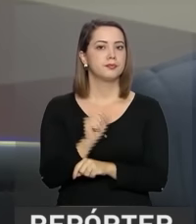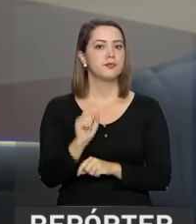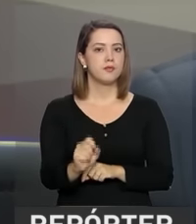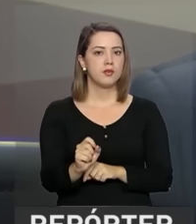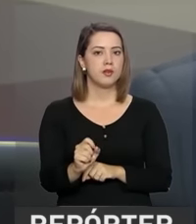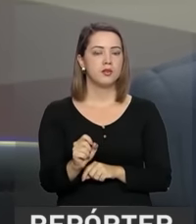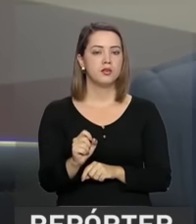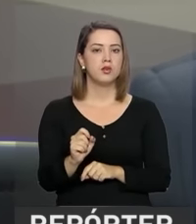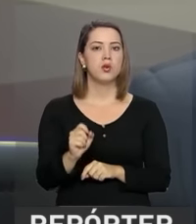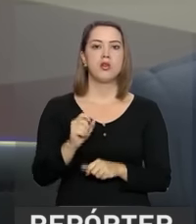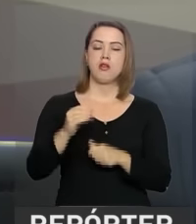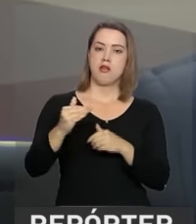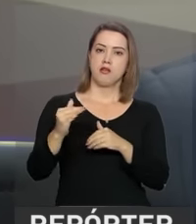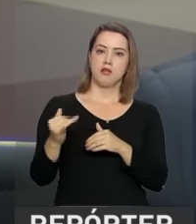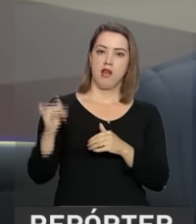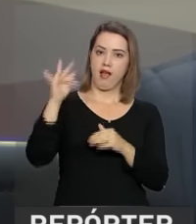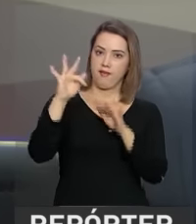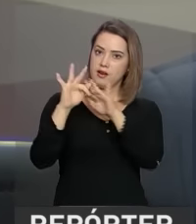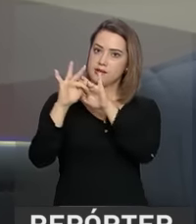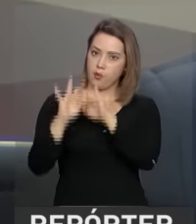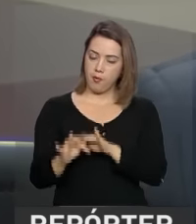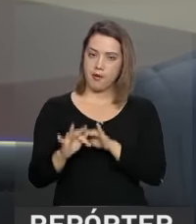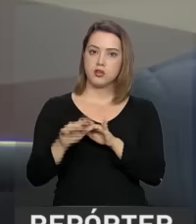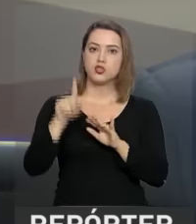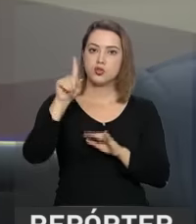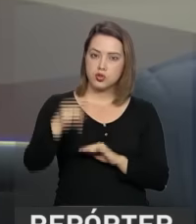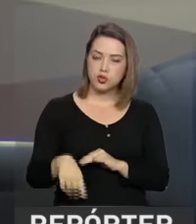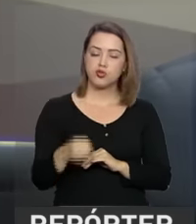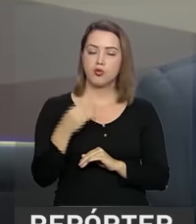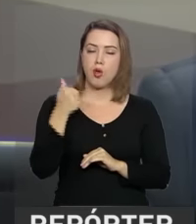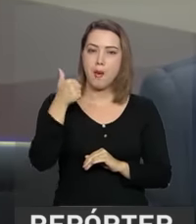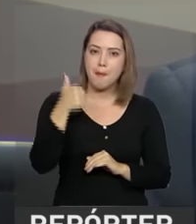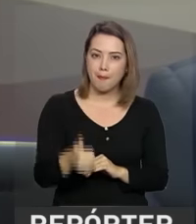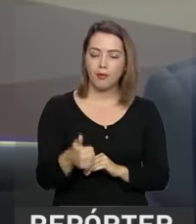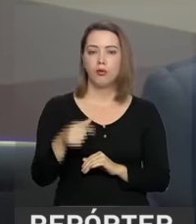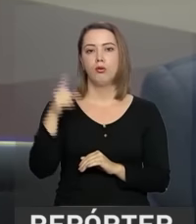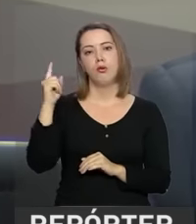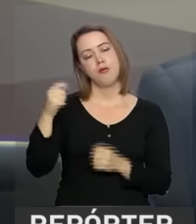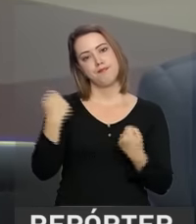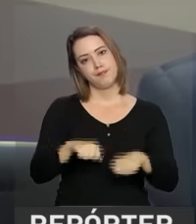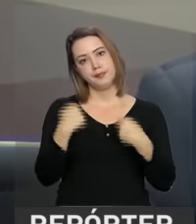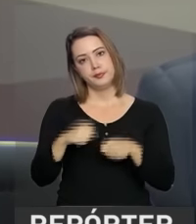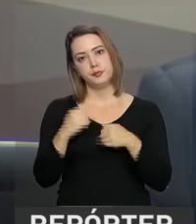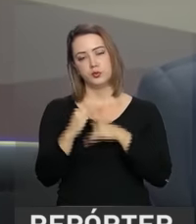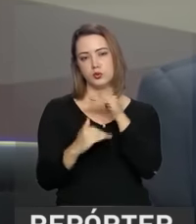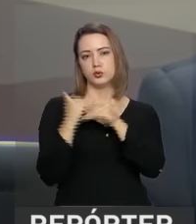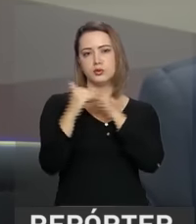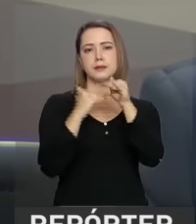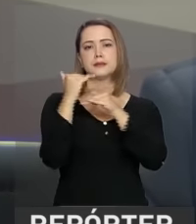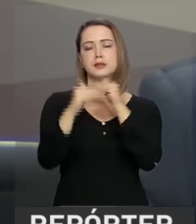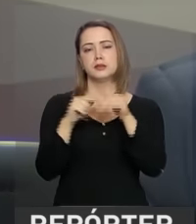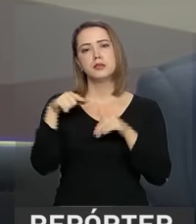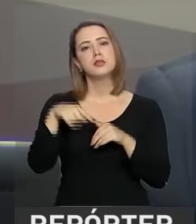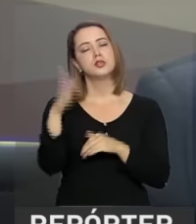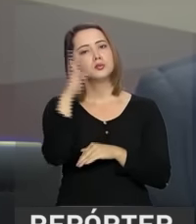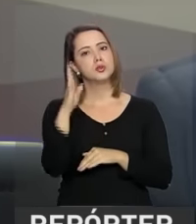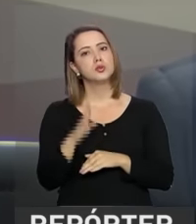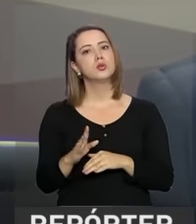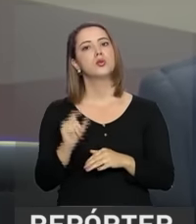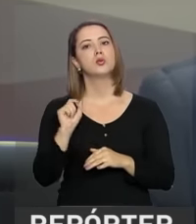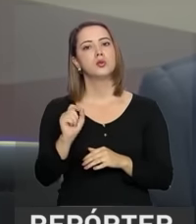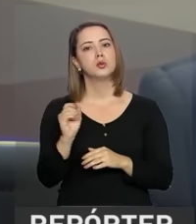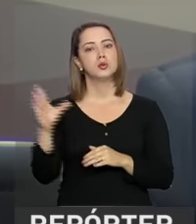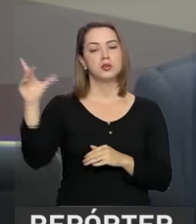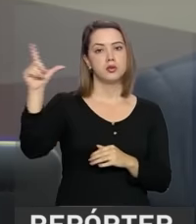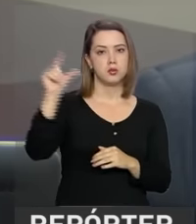a manutenção de um nível baixo e estável de inflação é condição essencial para o crescimento sustentável, uma vez que